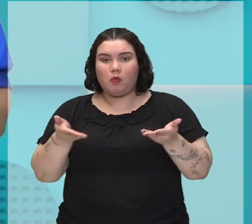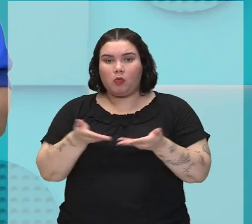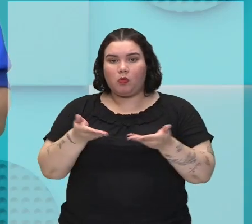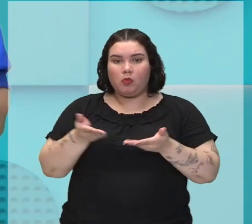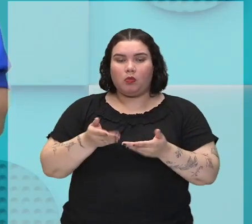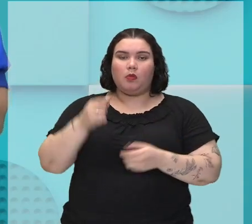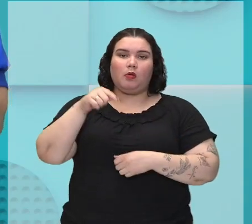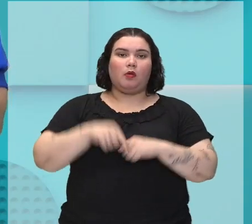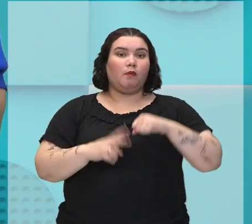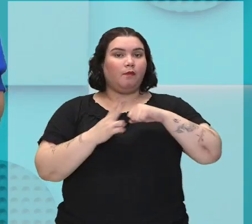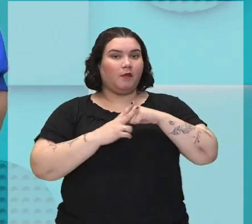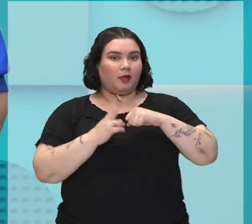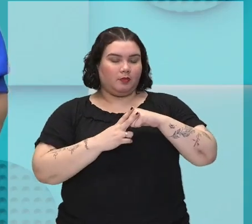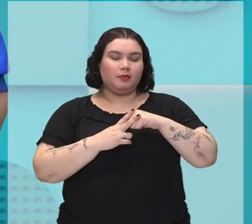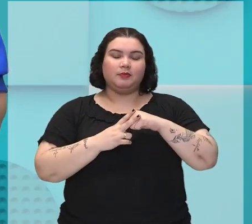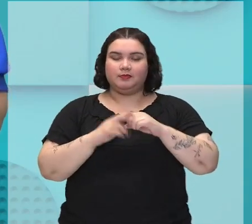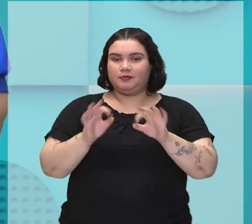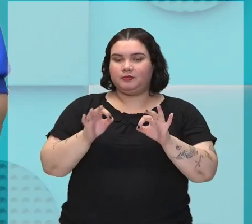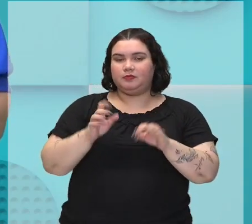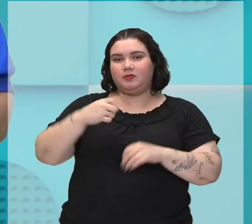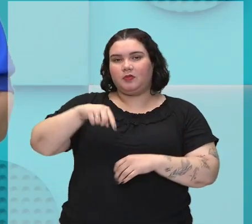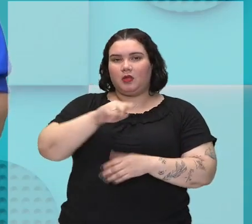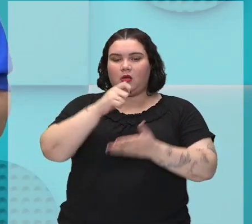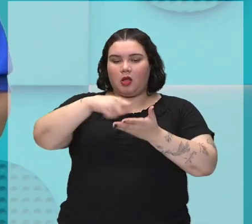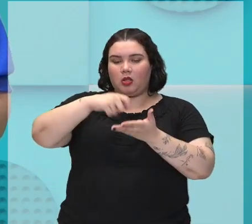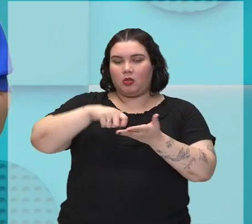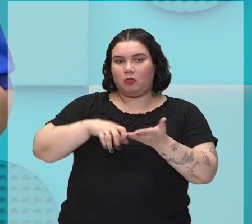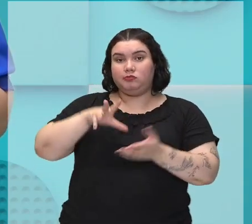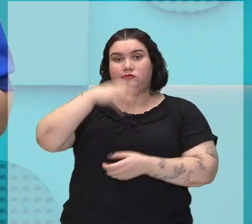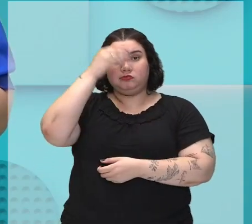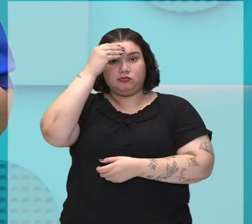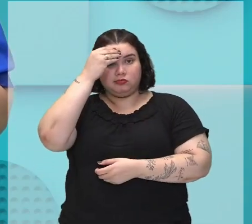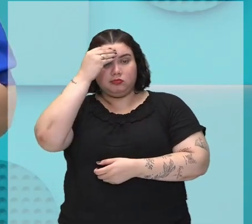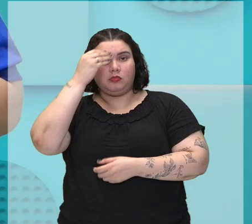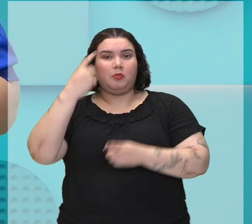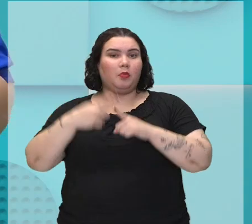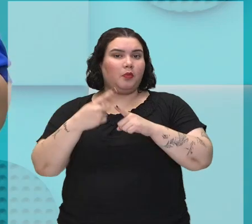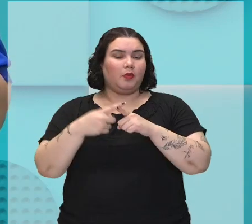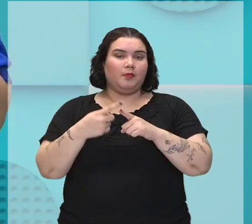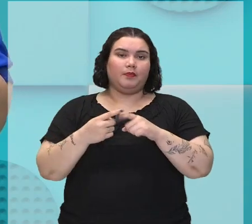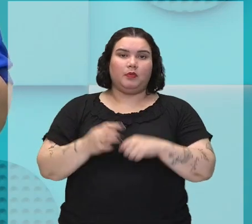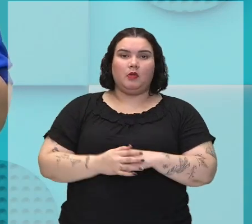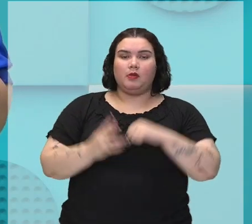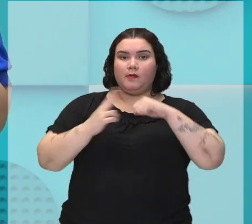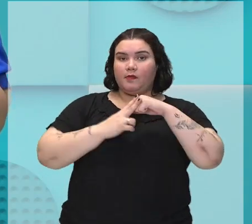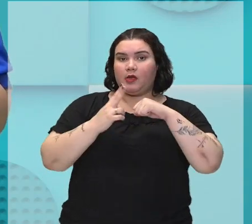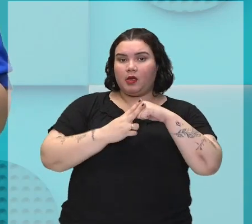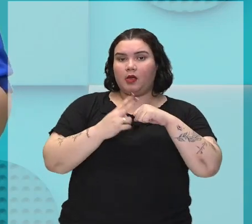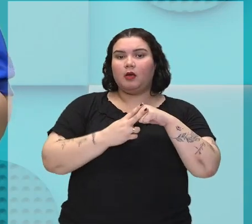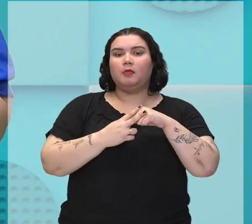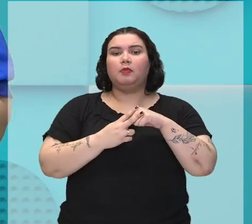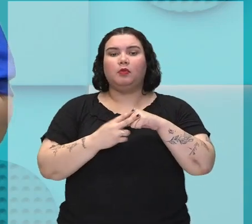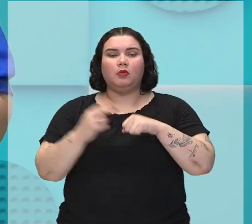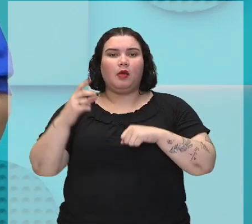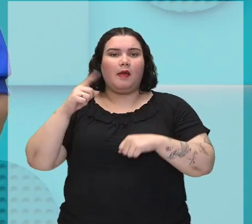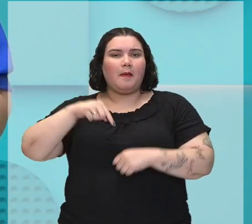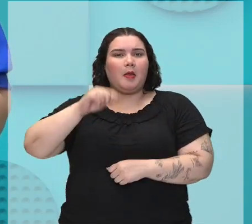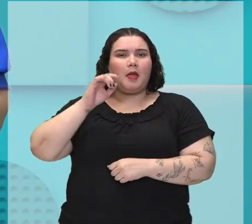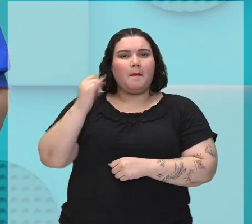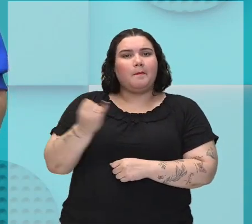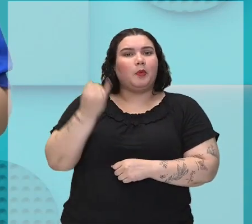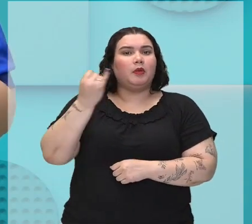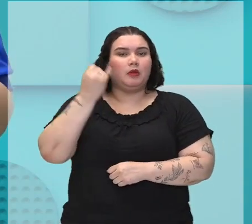dos verbos, tá? Então, guarda aí no coraçãozinho, porque o verbo, ele vai ser uma